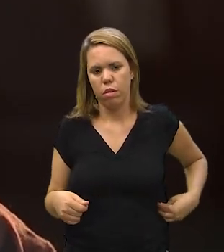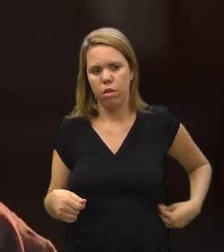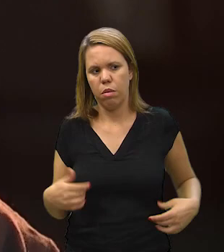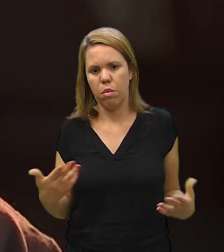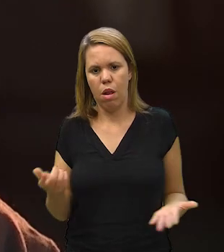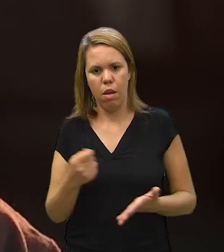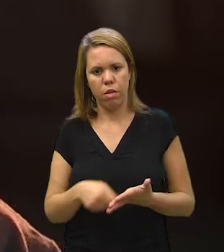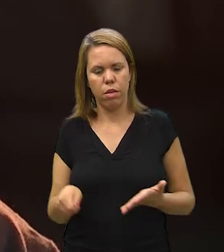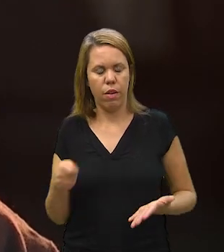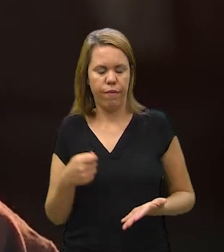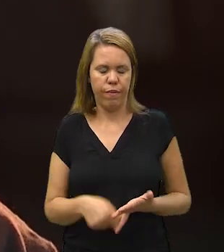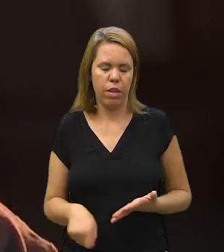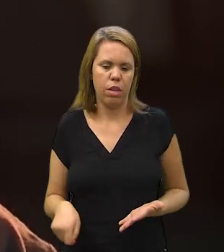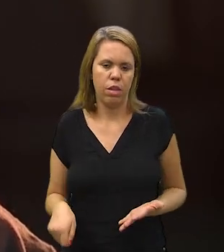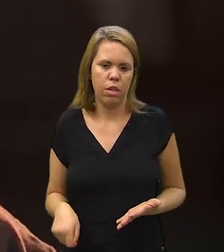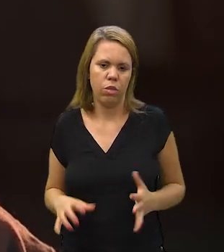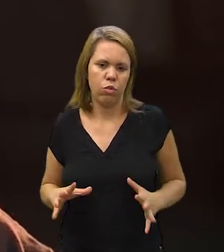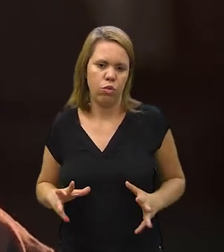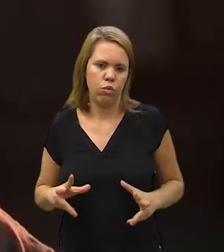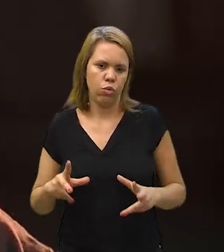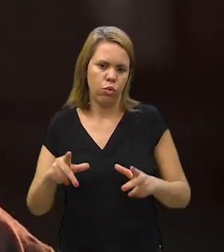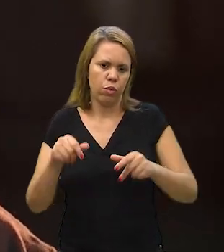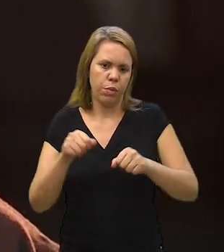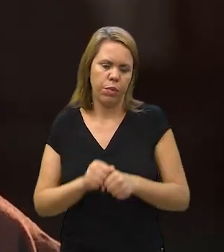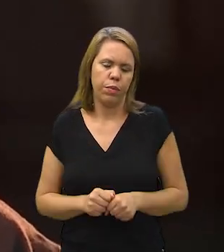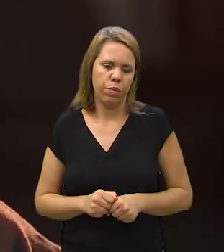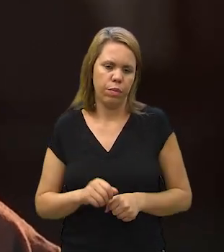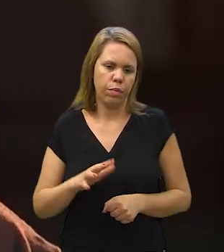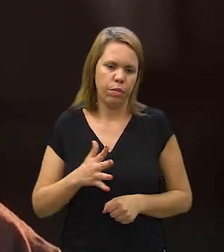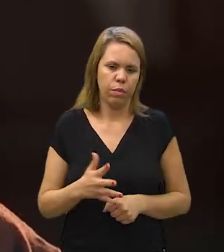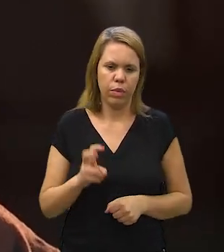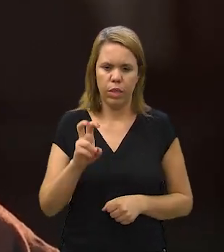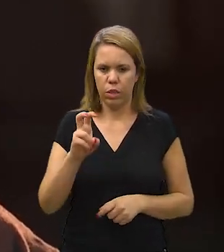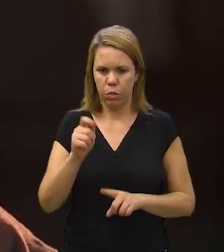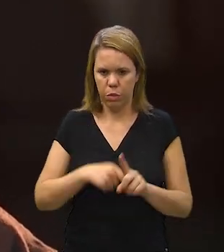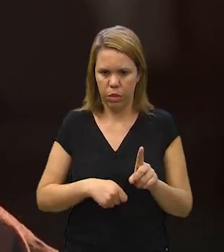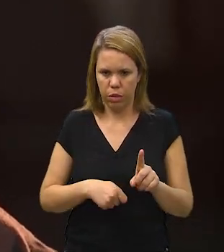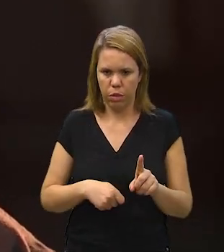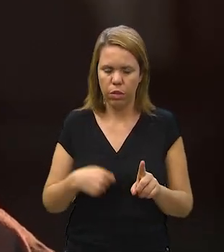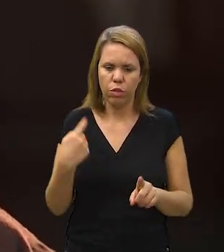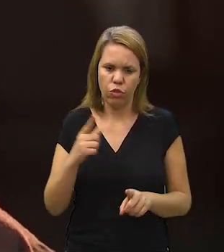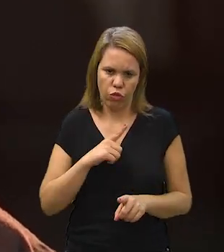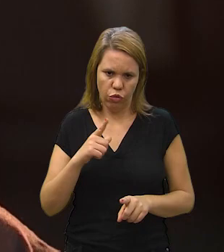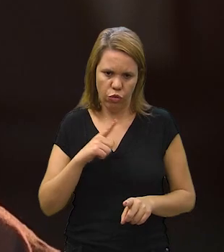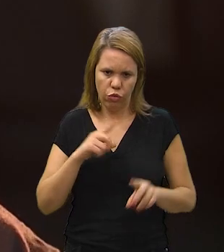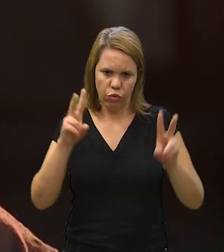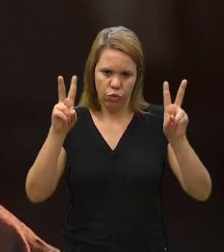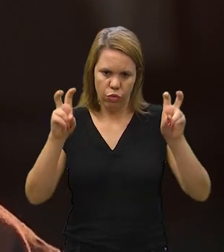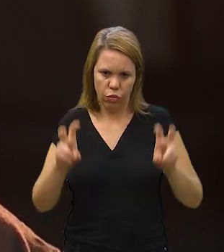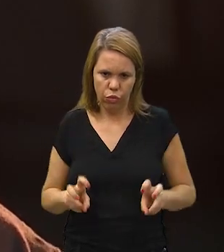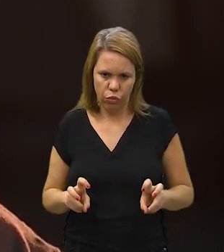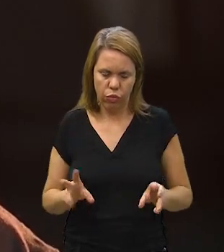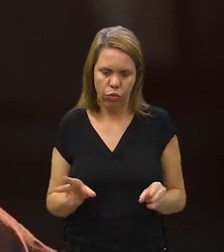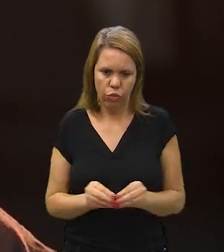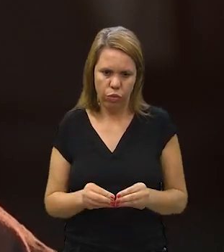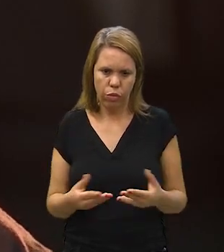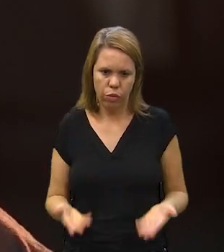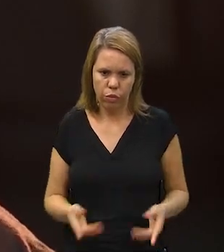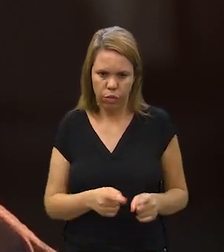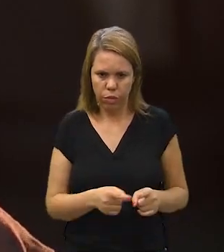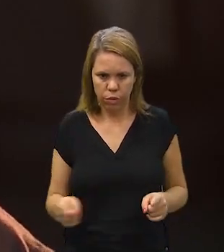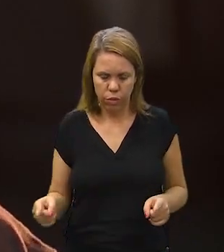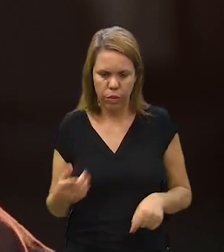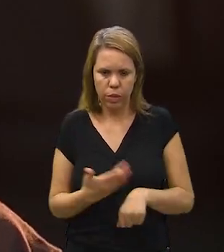Então, para escrever tudo, deu mais ou menos uns 5 meses, que a gente tinha, entre aspas, uma versão final,